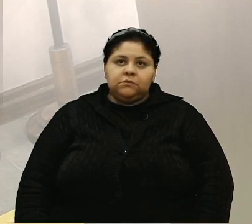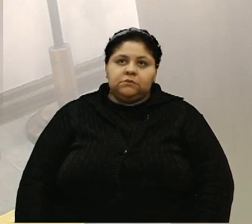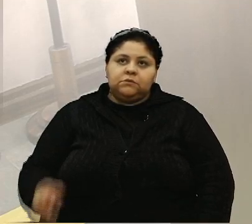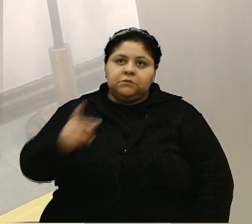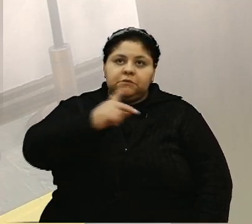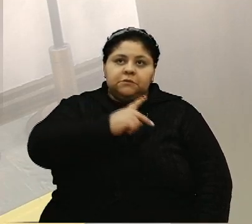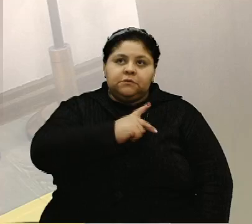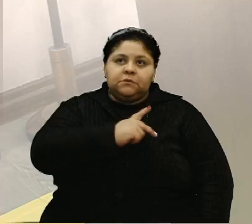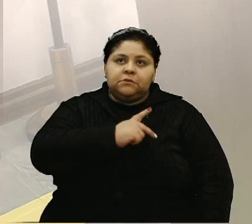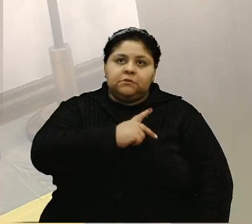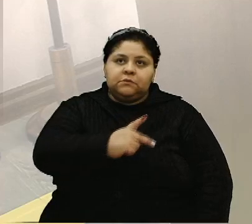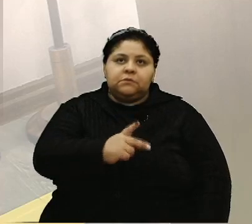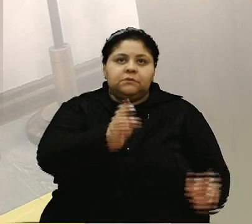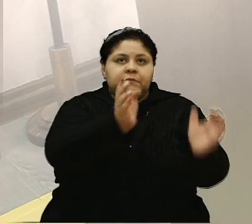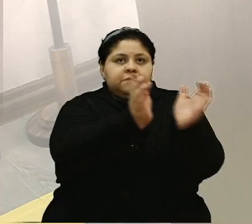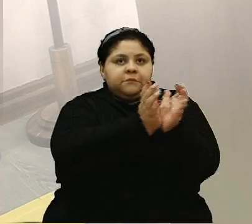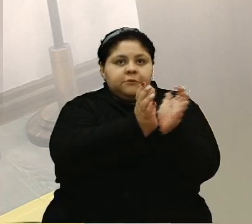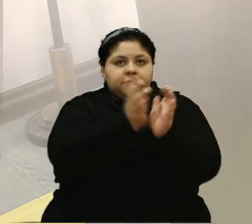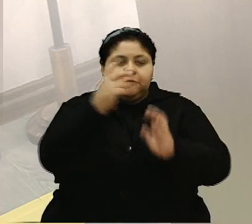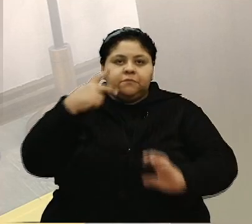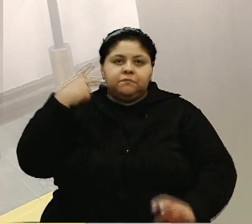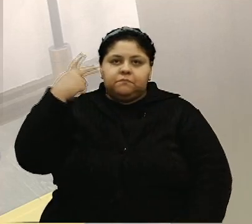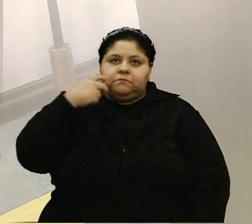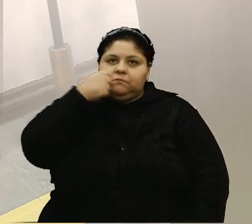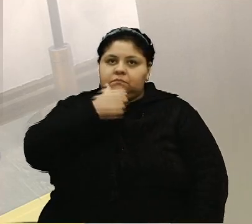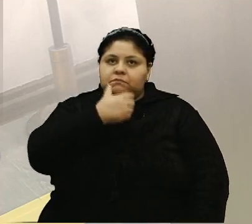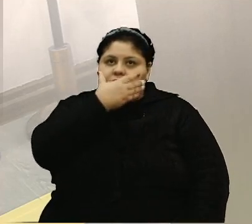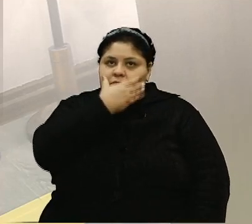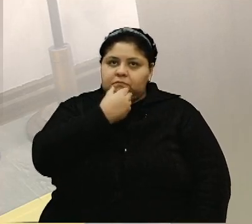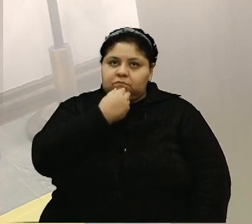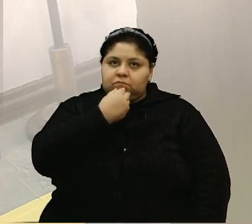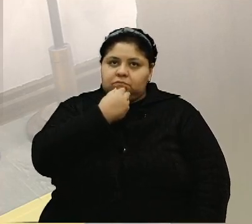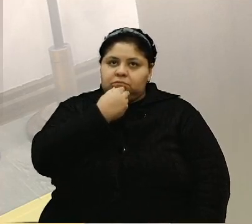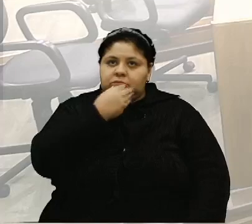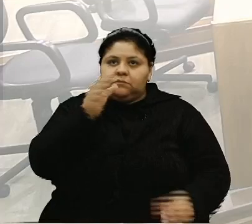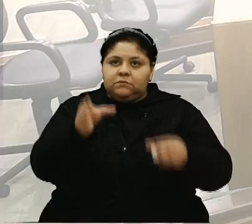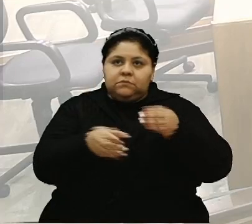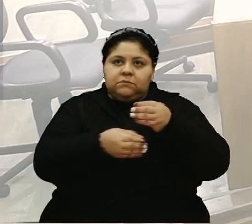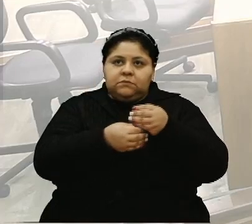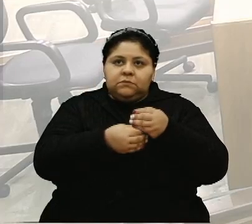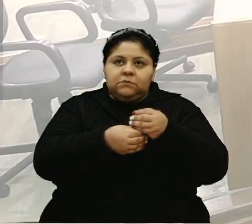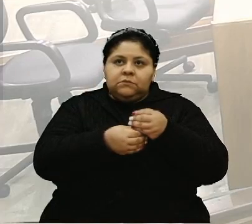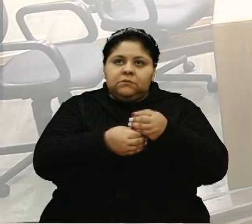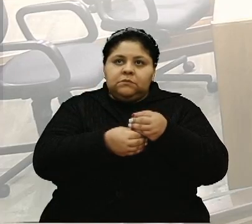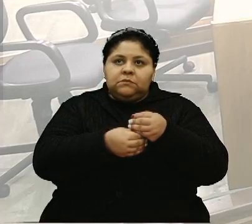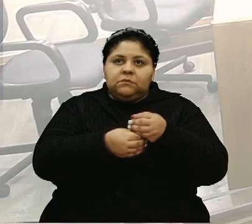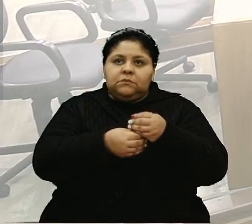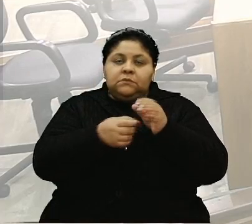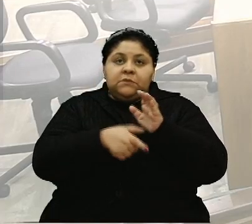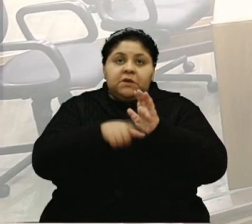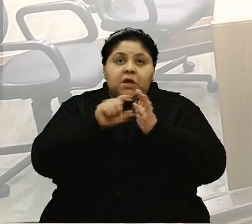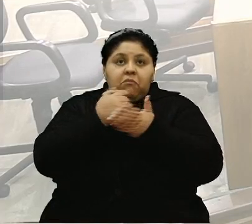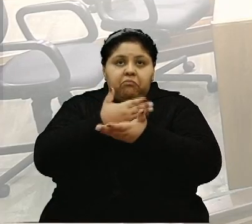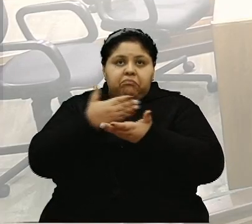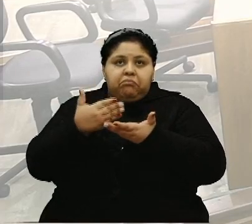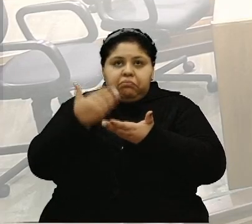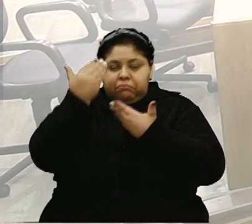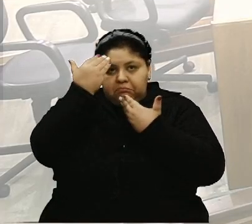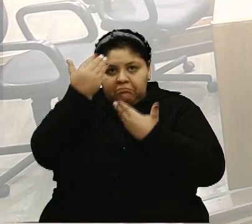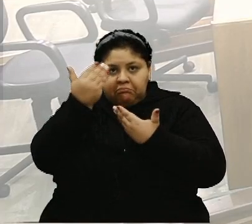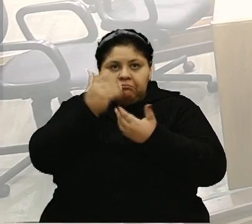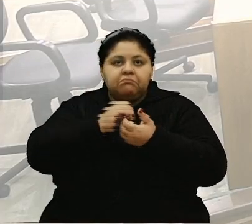Senhora presidente, caros colegas... tá. Não, a parte, senhor... Antes do senhor iniciar, obrigado, tá?